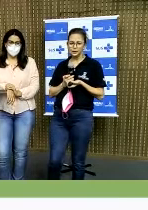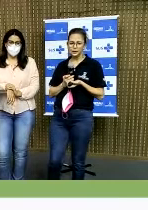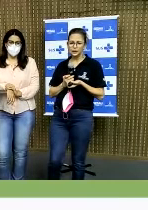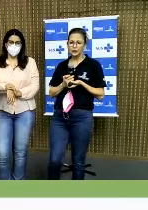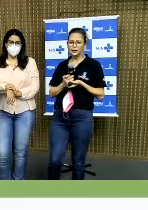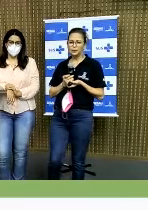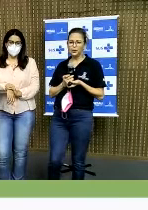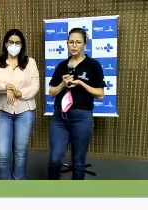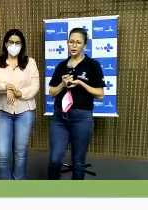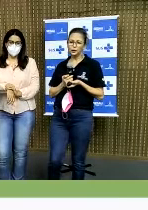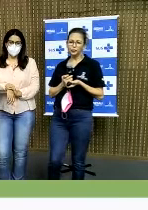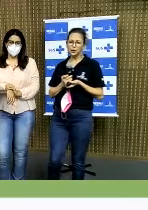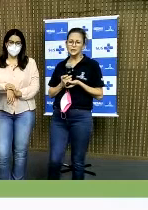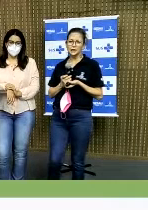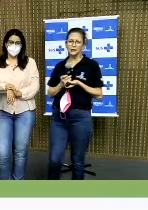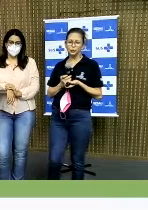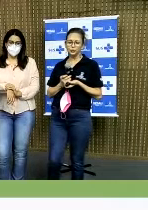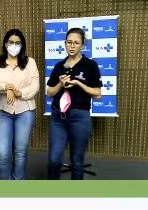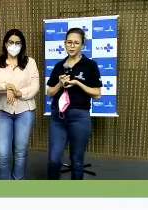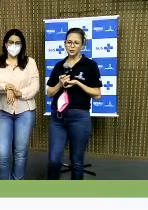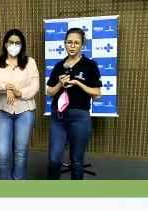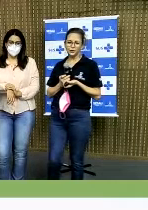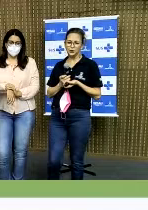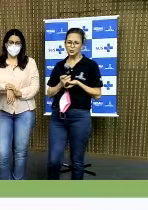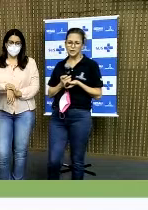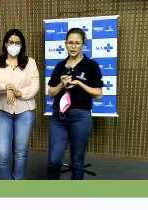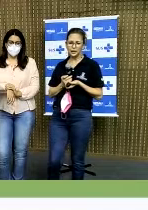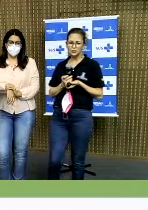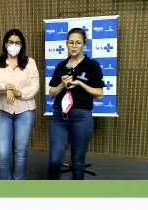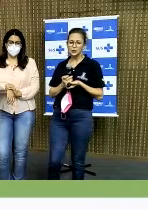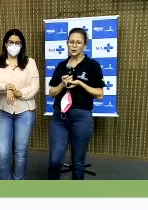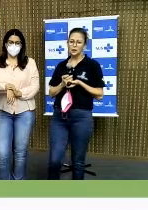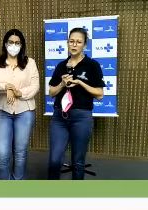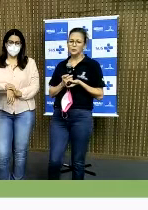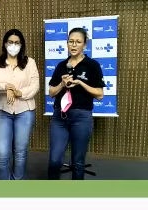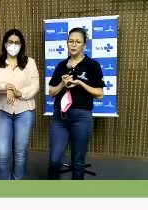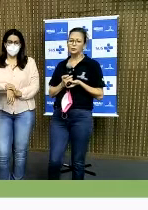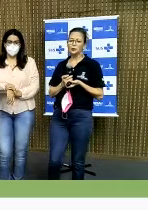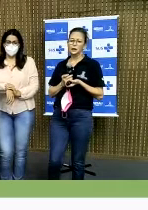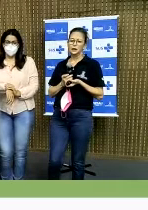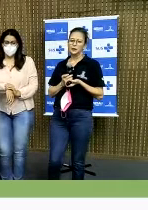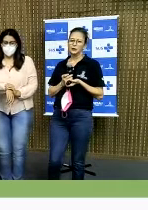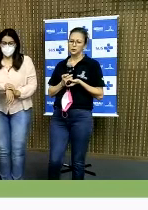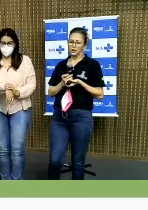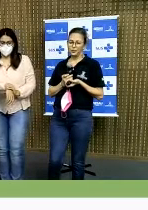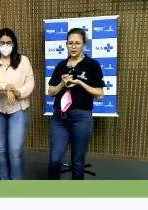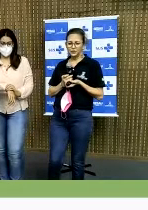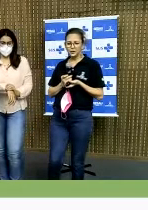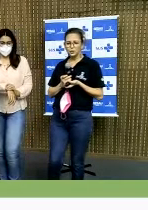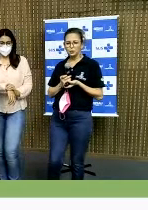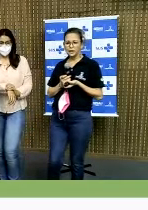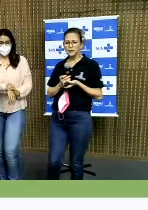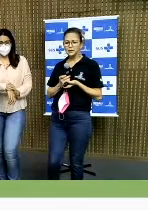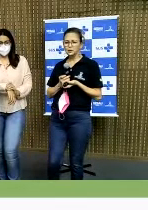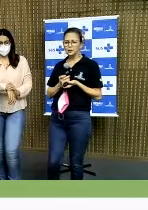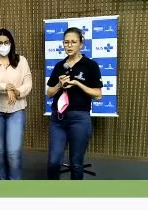faltando. Em abril, a reunião foi cancelada por suspeita de Covid em conselheiros. Em maio, novamente